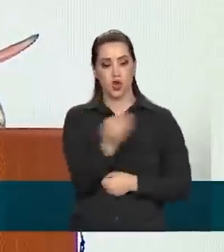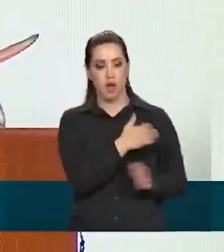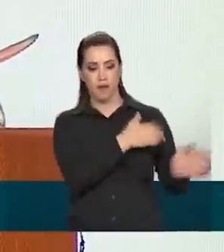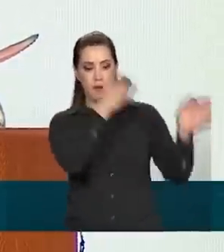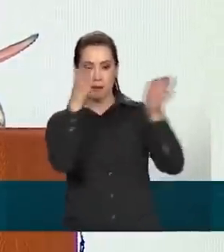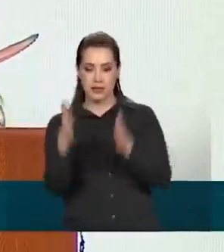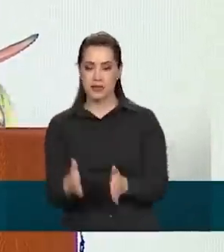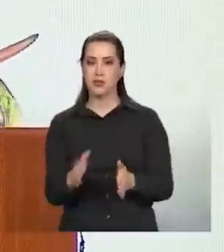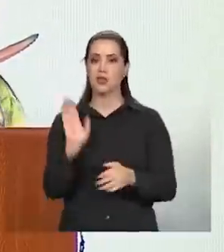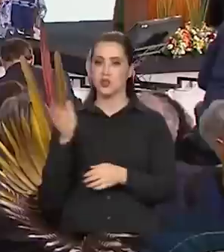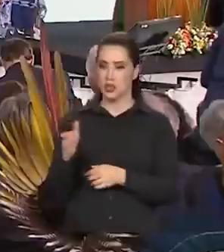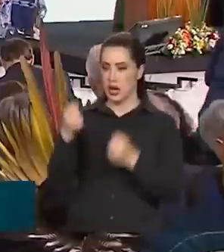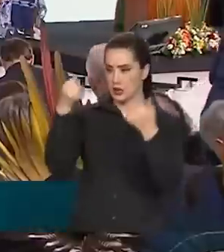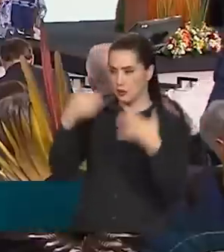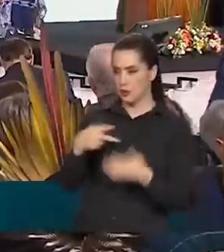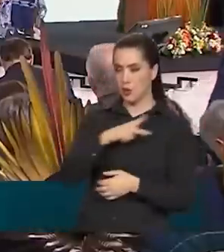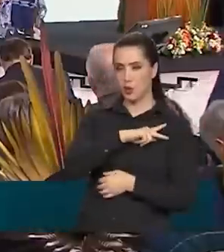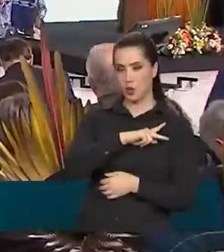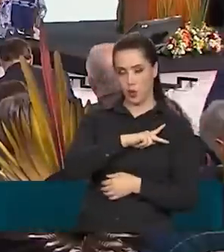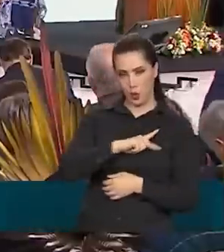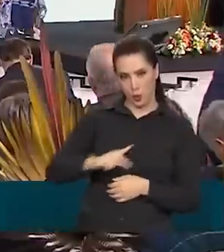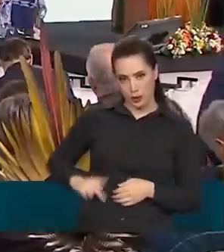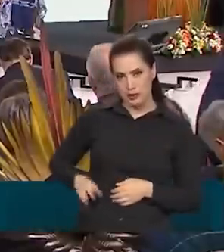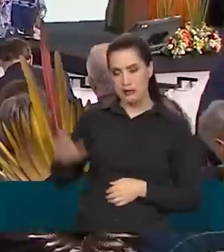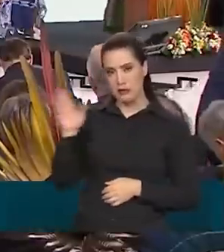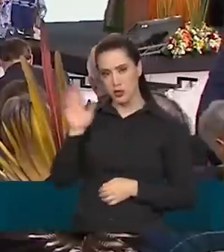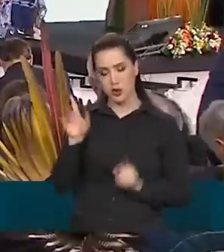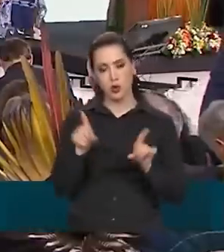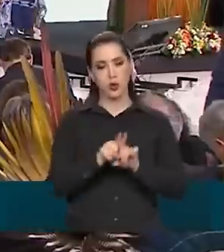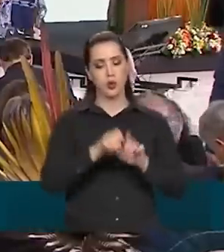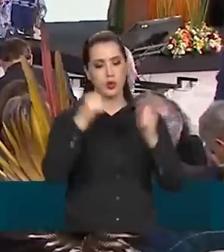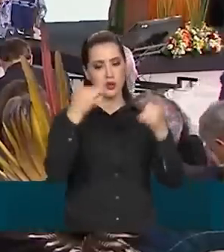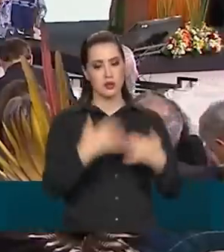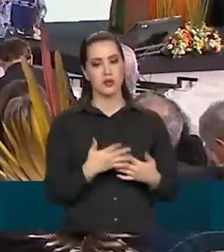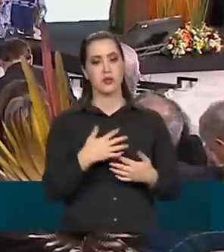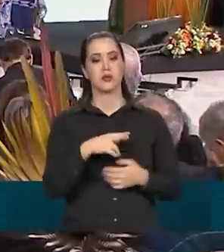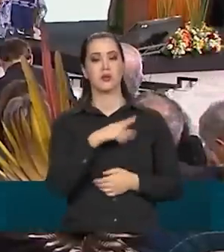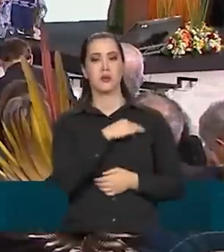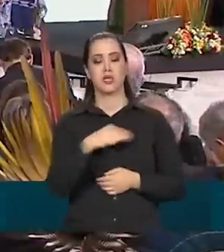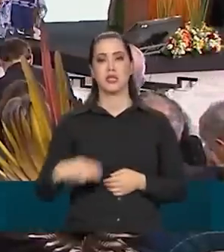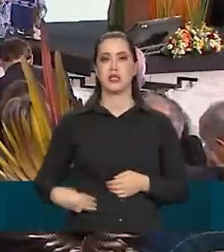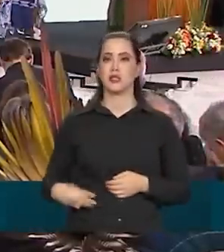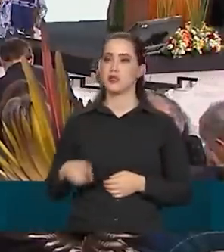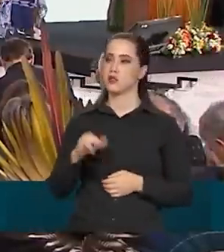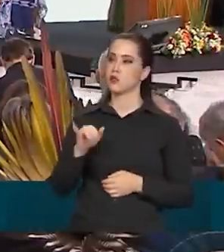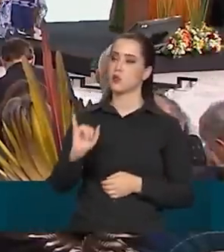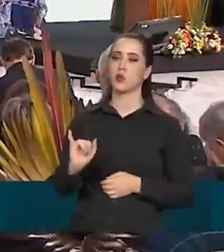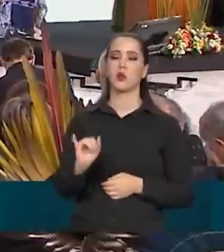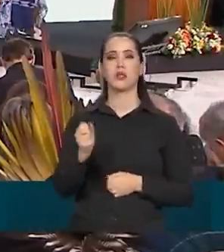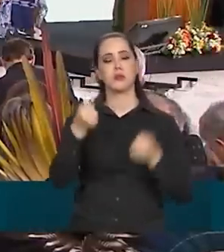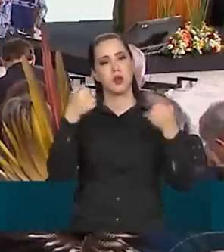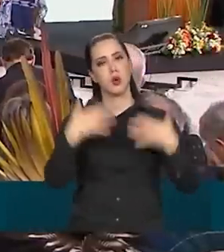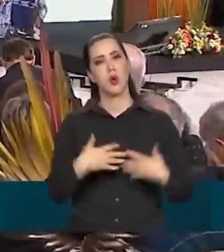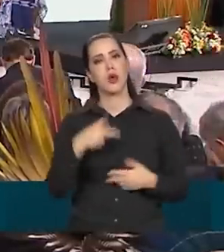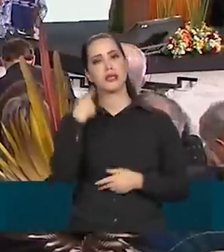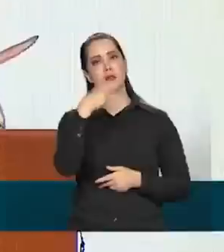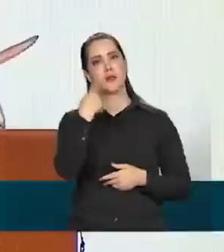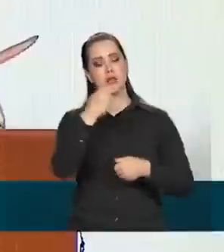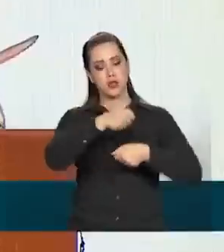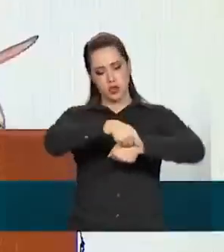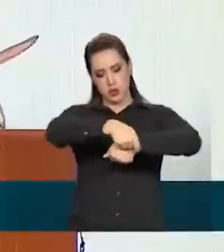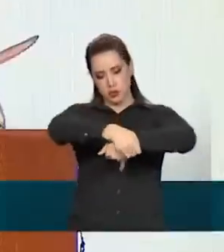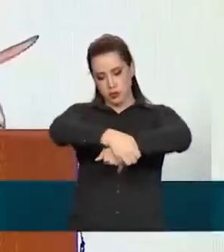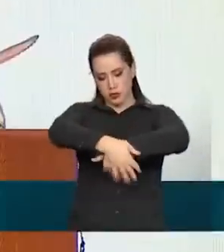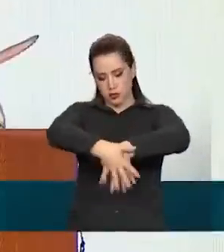e reafirmou o nosso ministro Rui Costa da Casa Civil, né, as políticas são transversais e